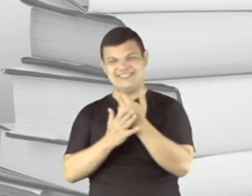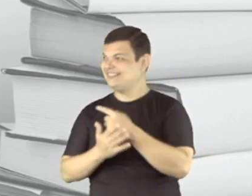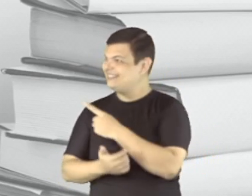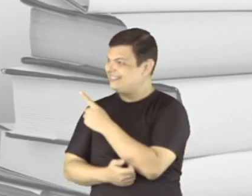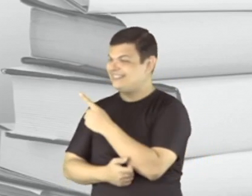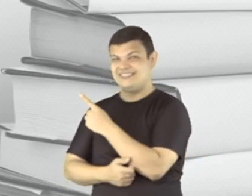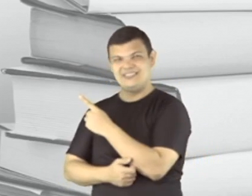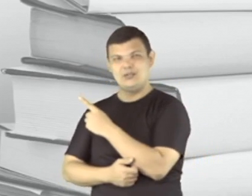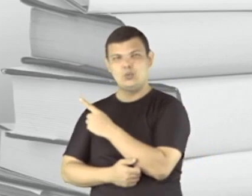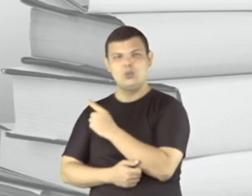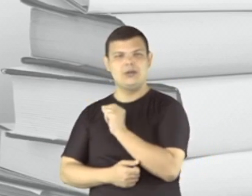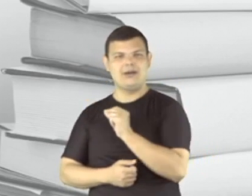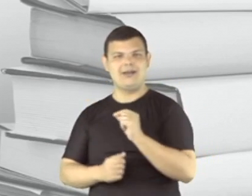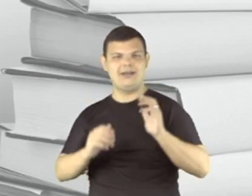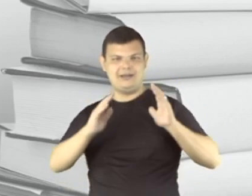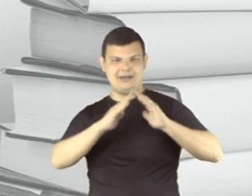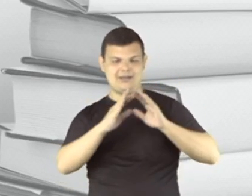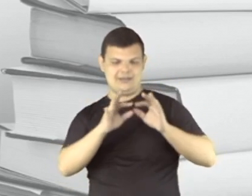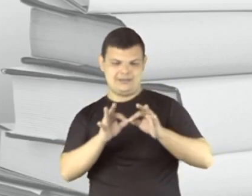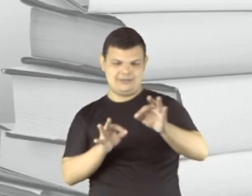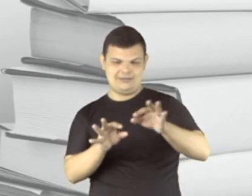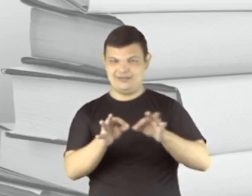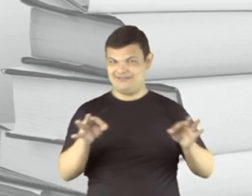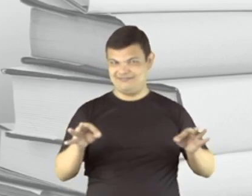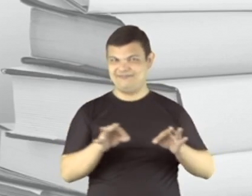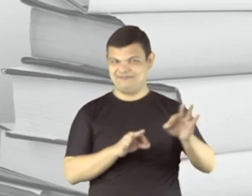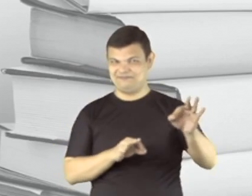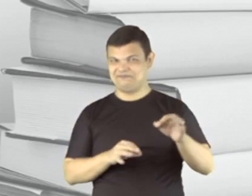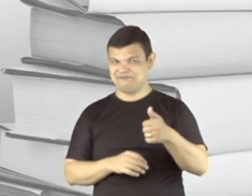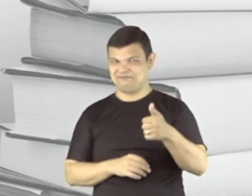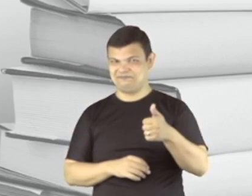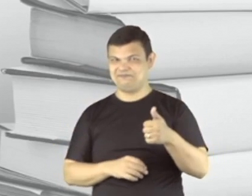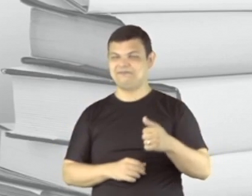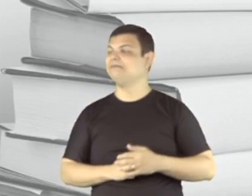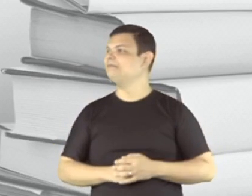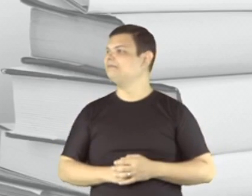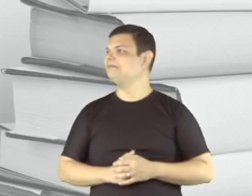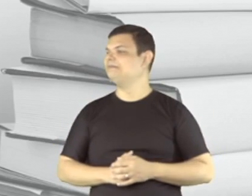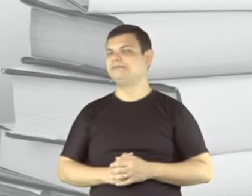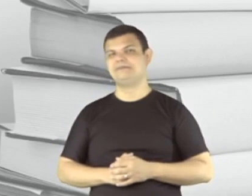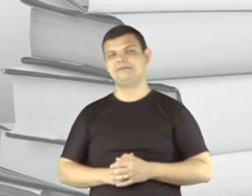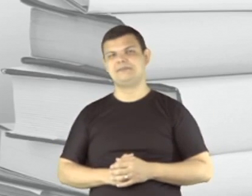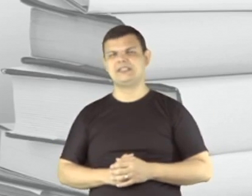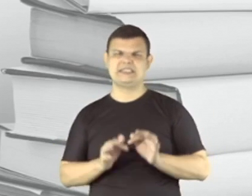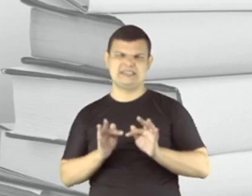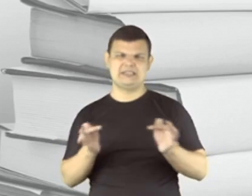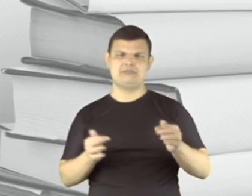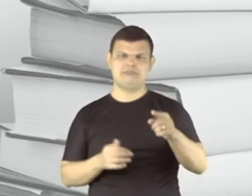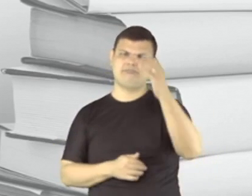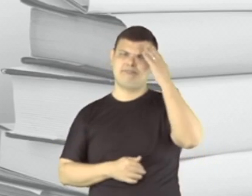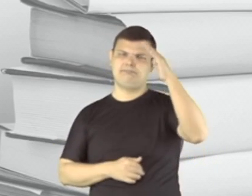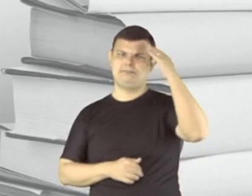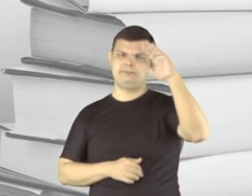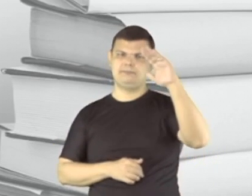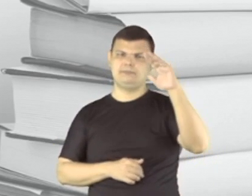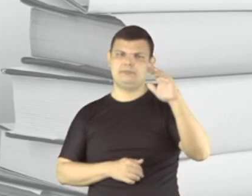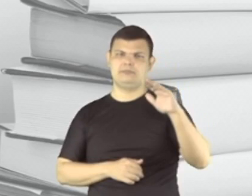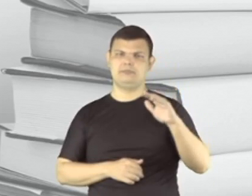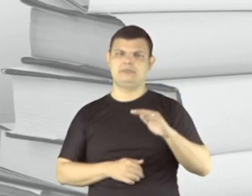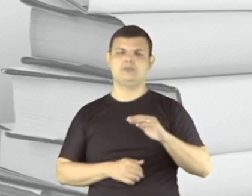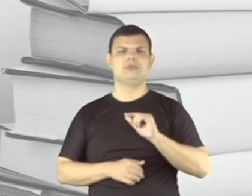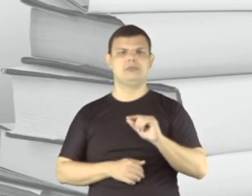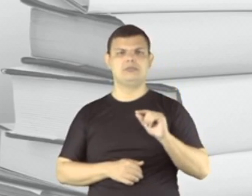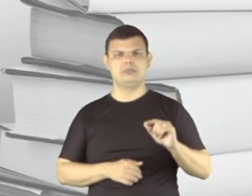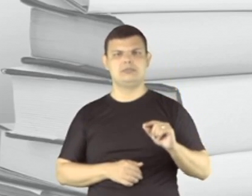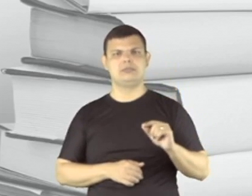para vocês aqui, que é, no caso, uma figura de uma casa. Bem simples para a gente entender. Nós estamos